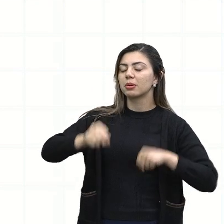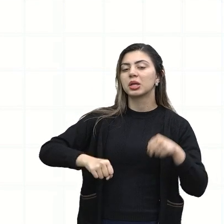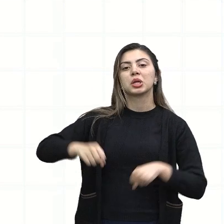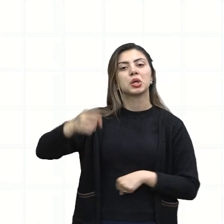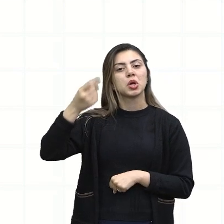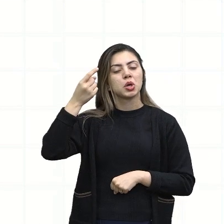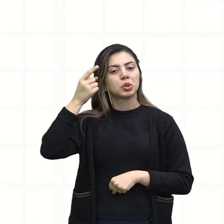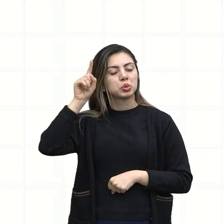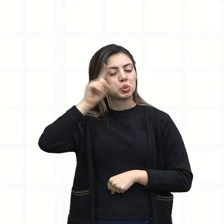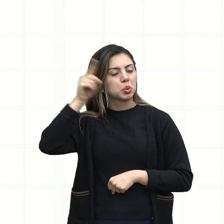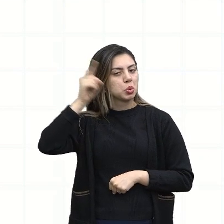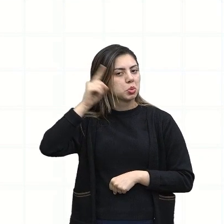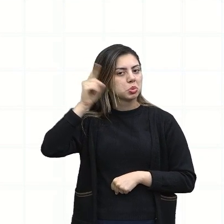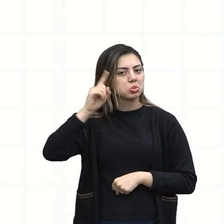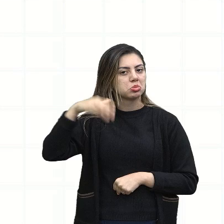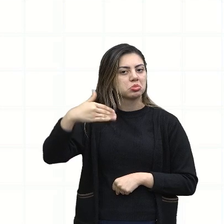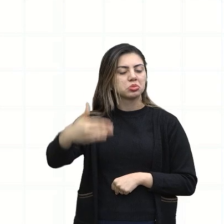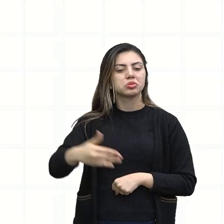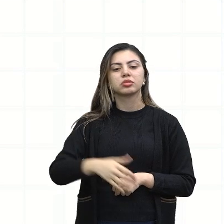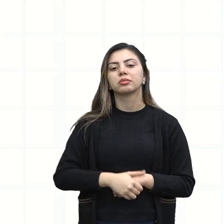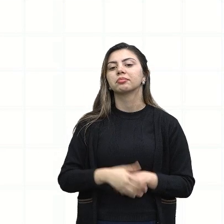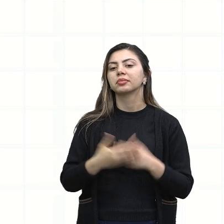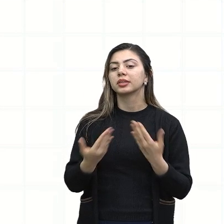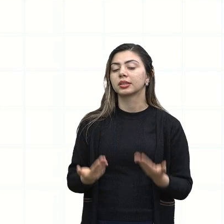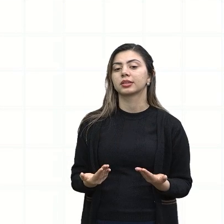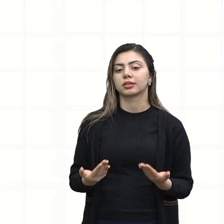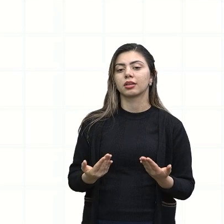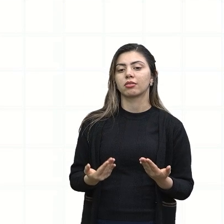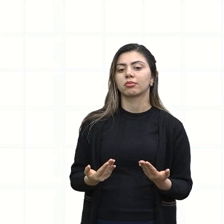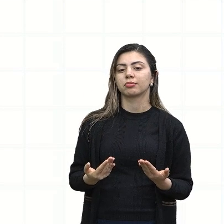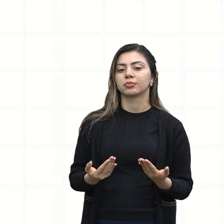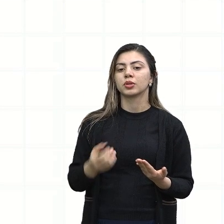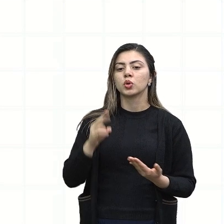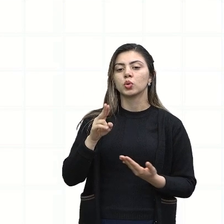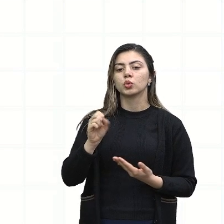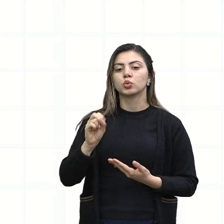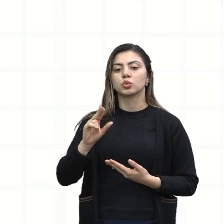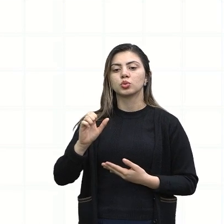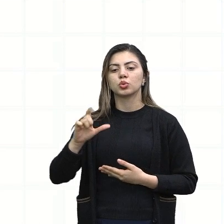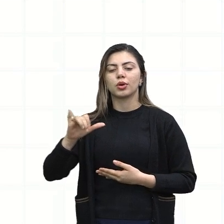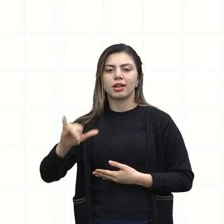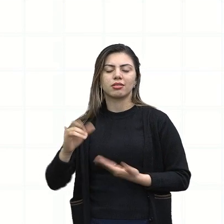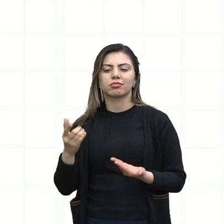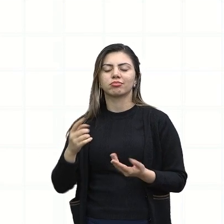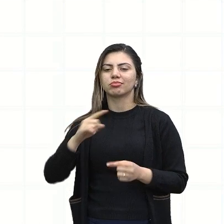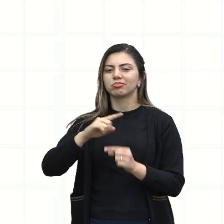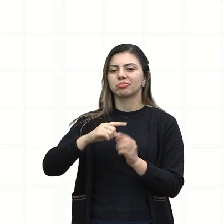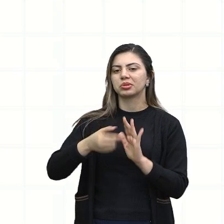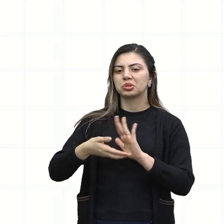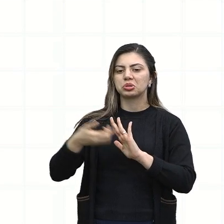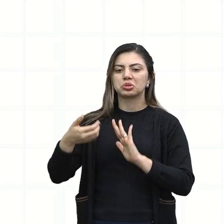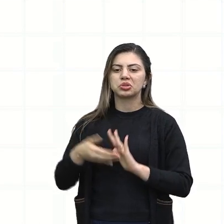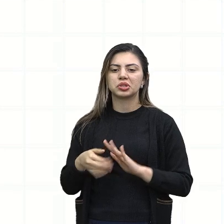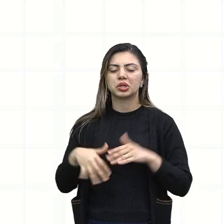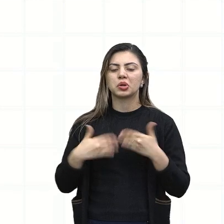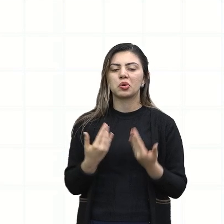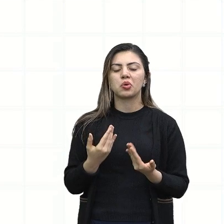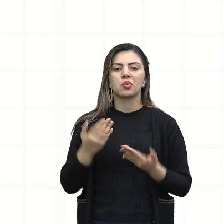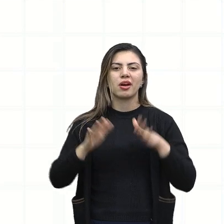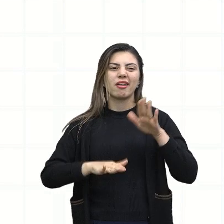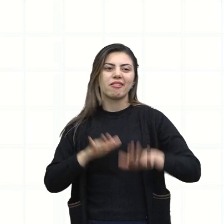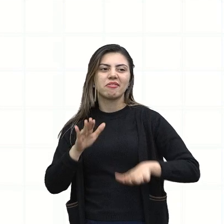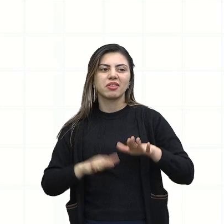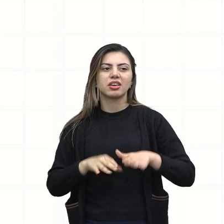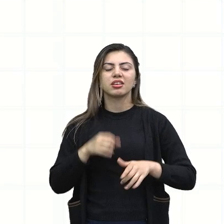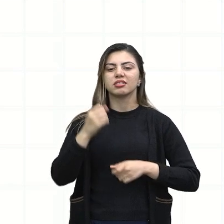dias. Então, por eliminação, eu não vou dizer que é usually, que é geralmente, nem sometimes, de vez em quando,